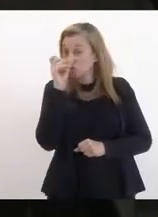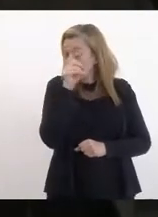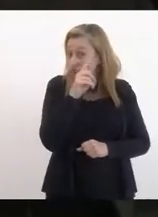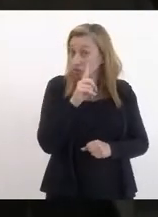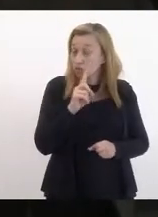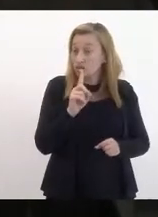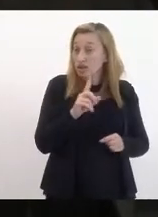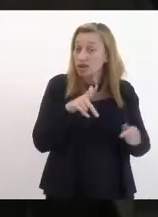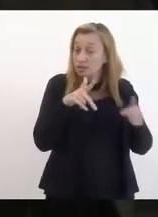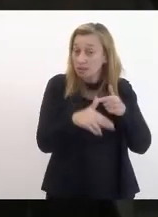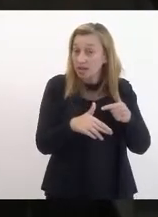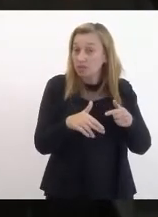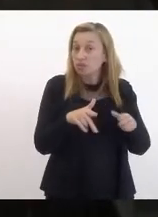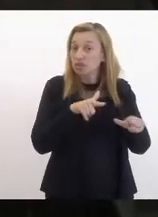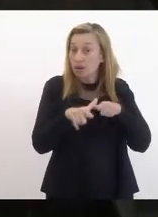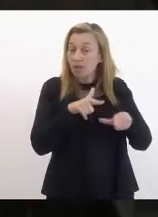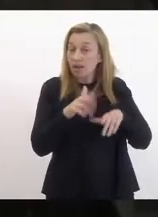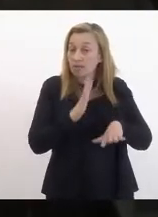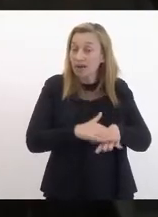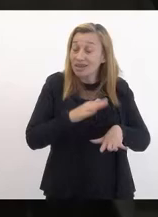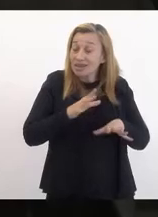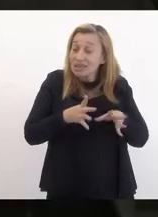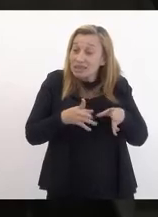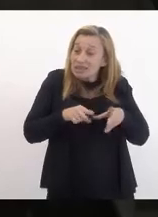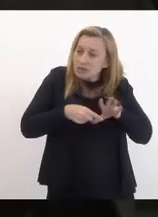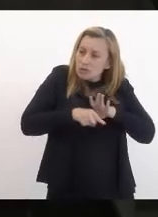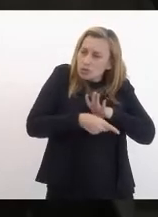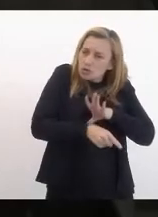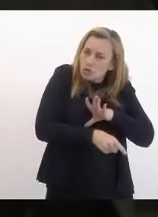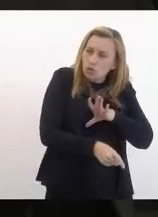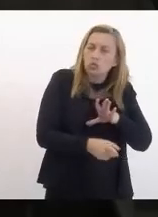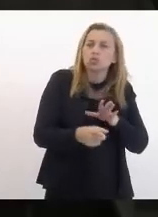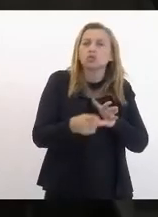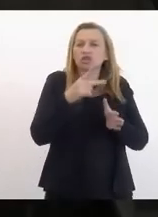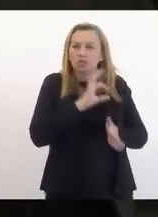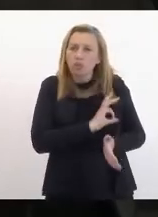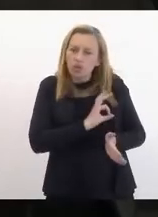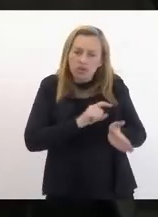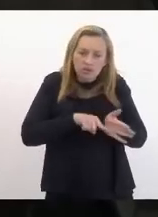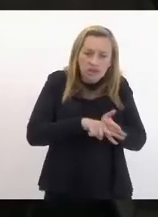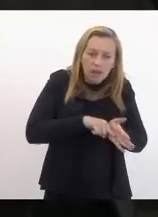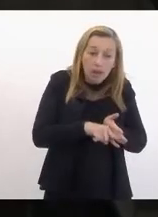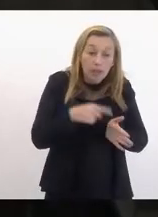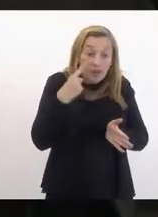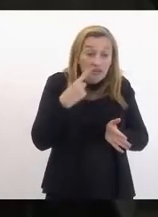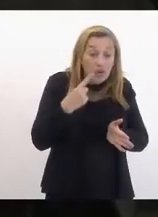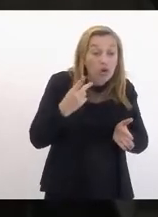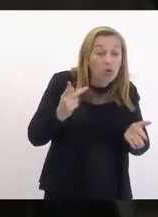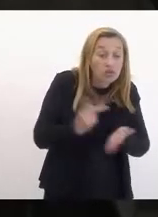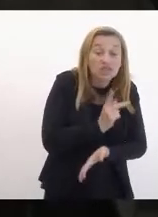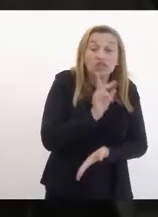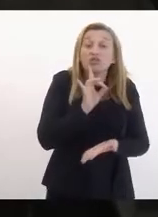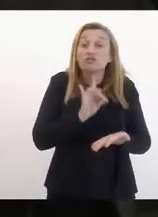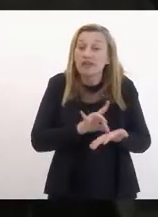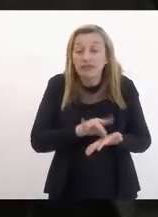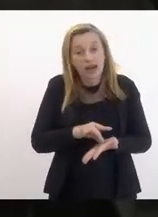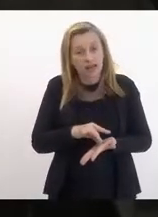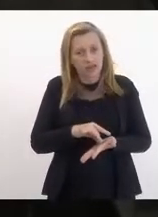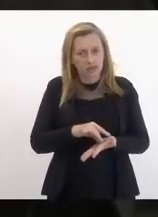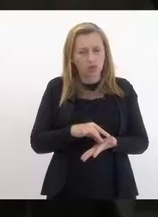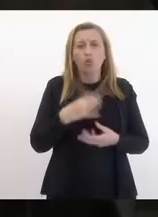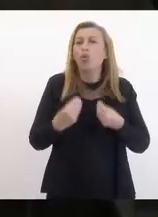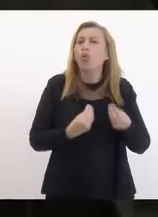um trabalho mais preciso por parte dos peritos e peritas para ajudar a elucidar o que aconteceu, as condições em que aconteceu, a